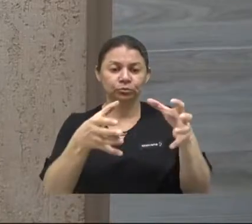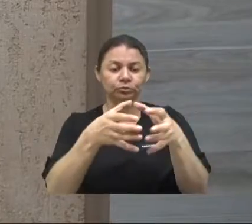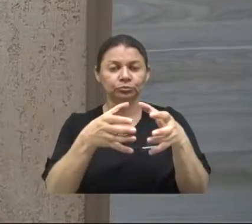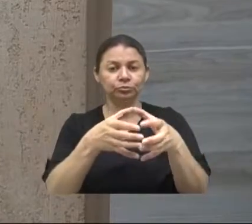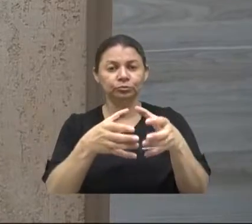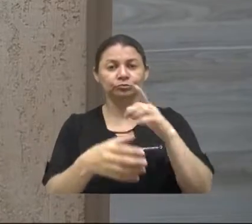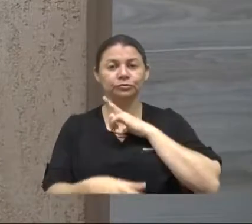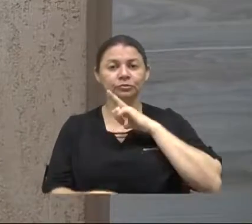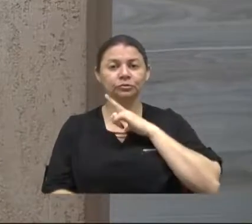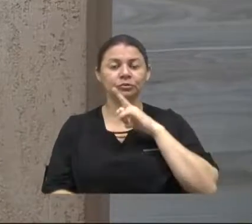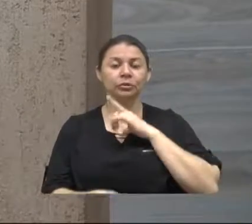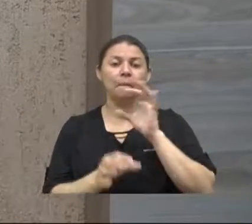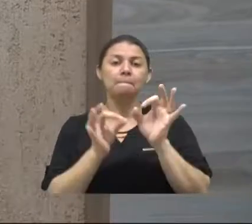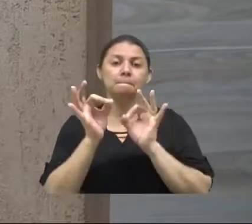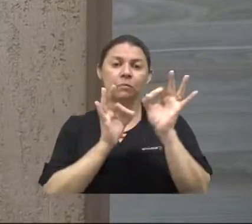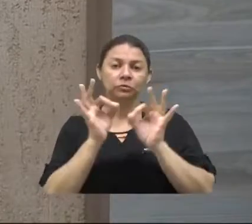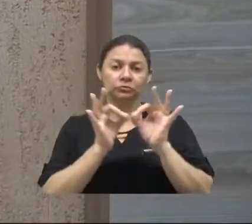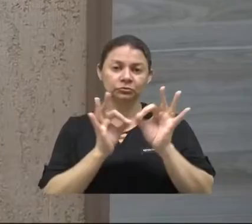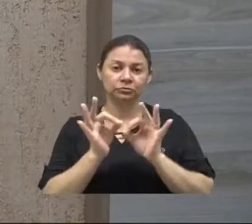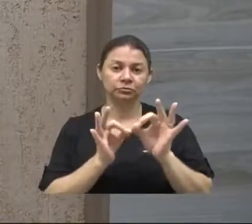uma forma,